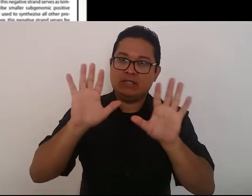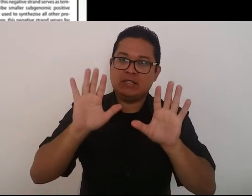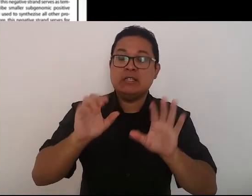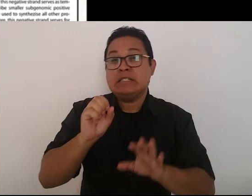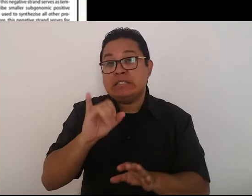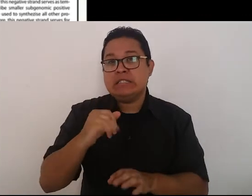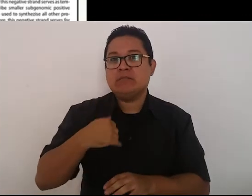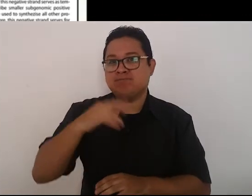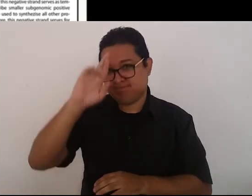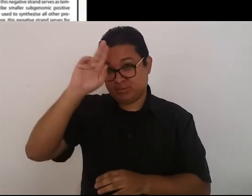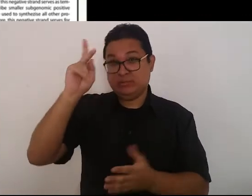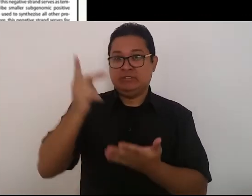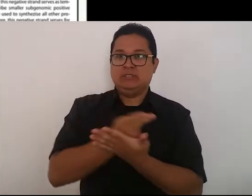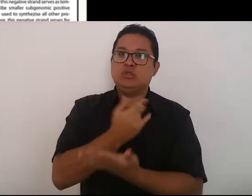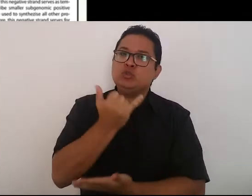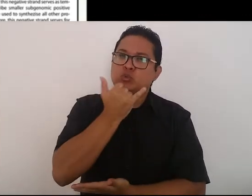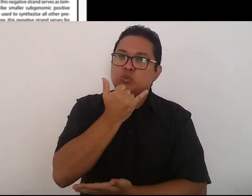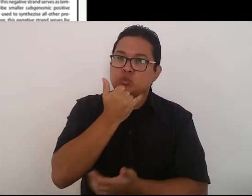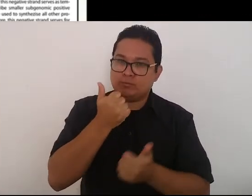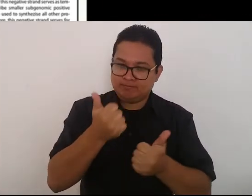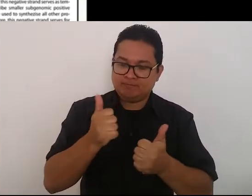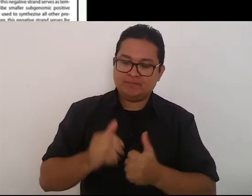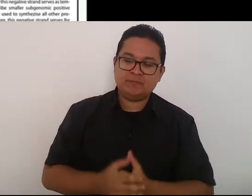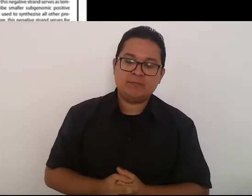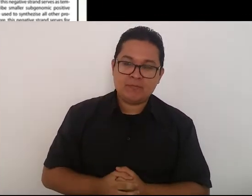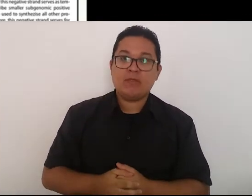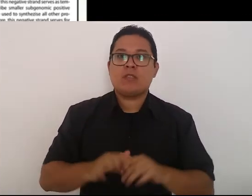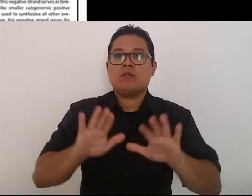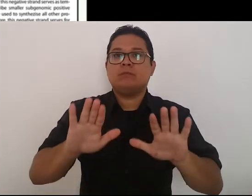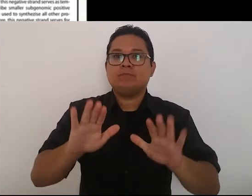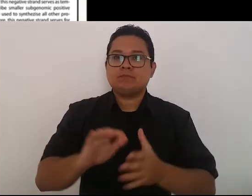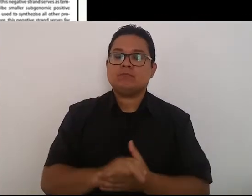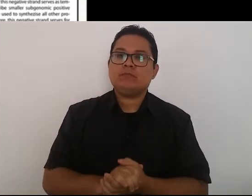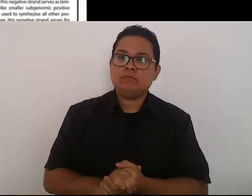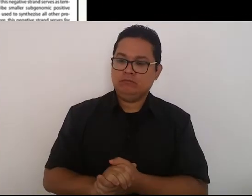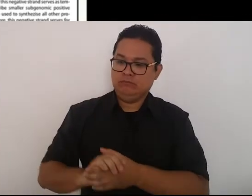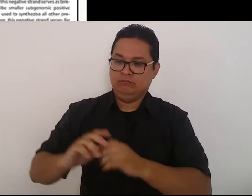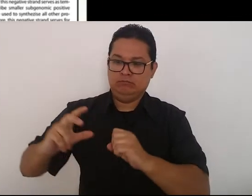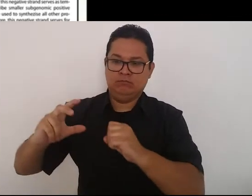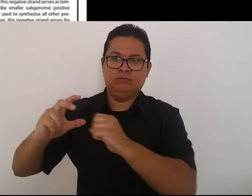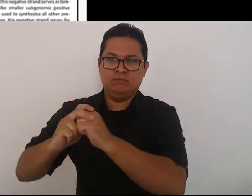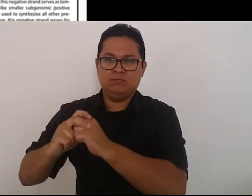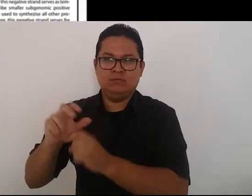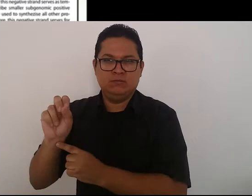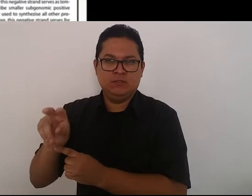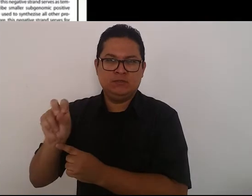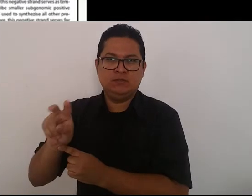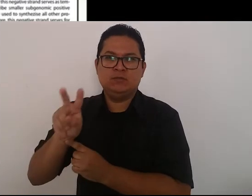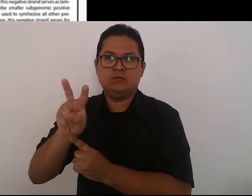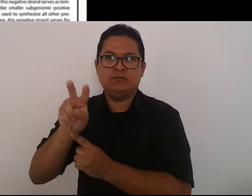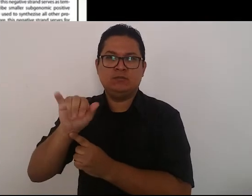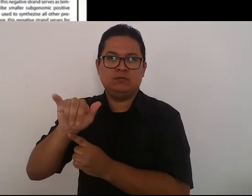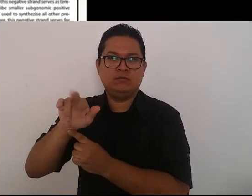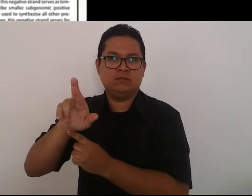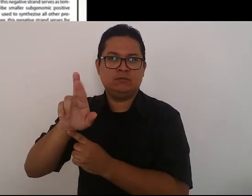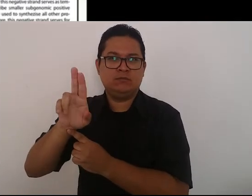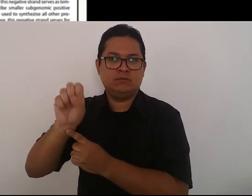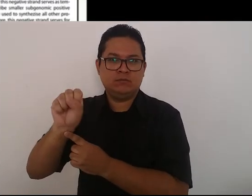mas vamos lá, tá? O vírus tem a glicoproteína S,